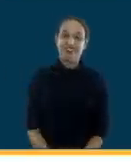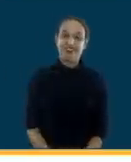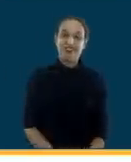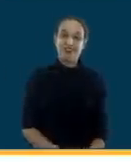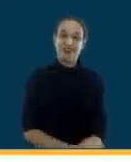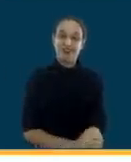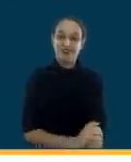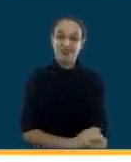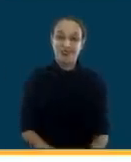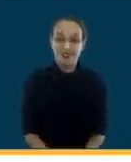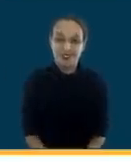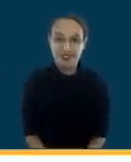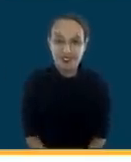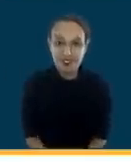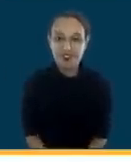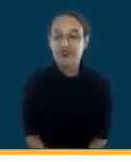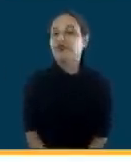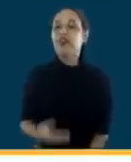Meu pé de jurema,